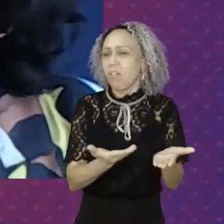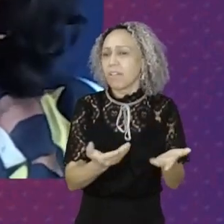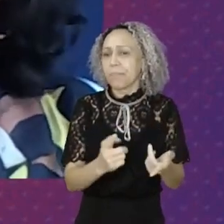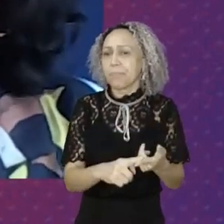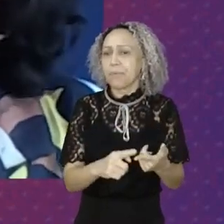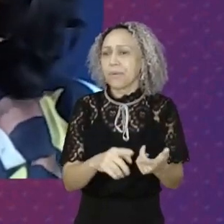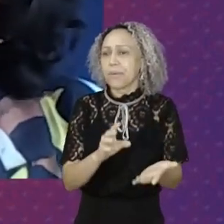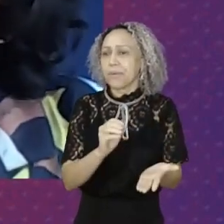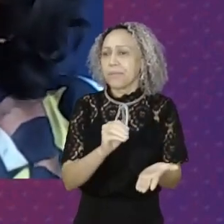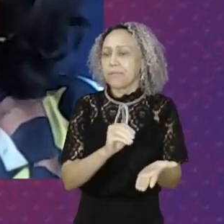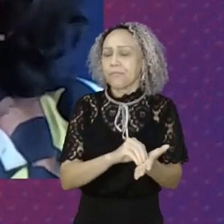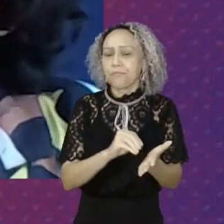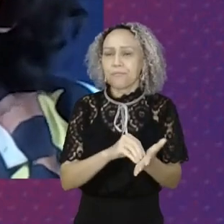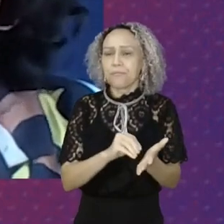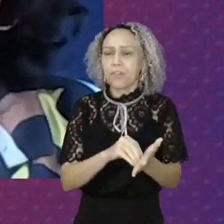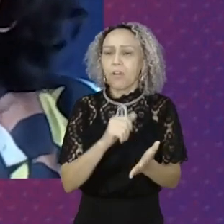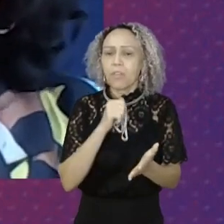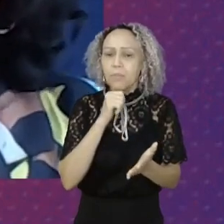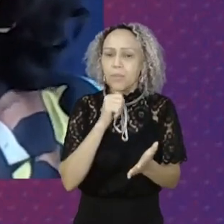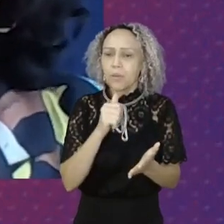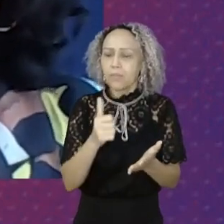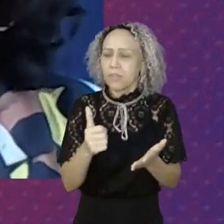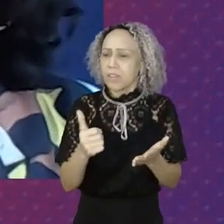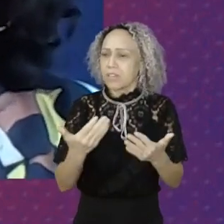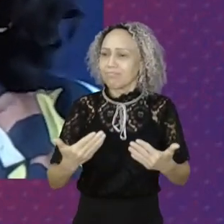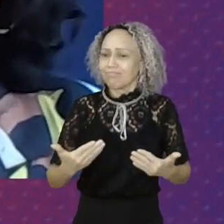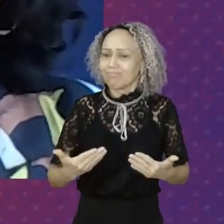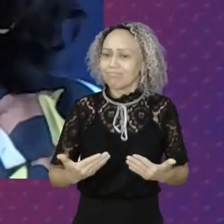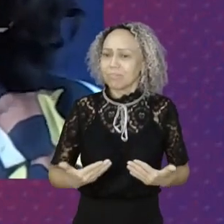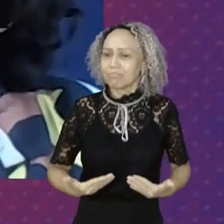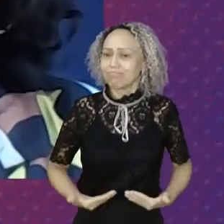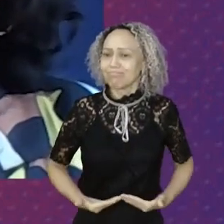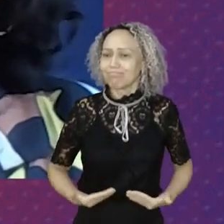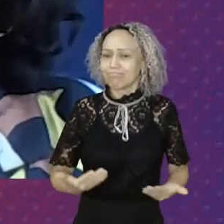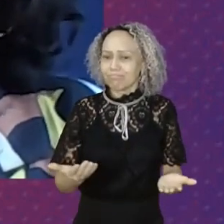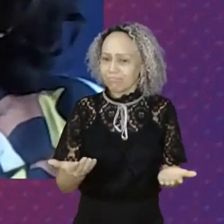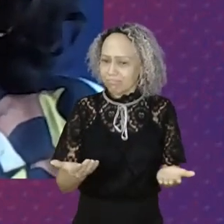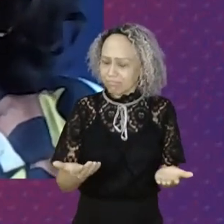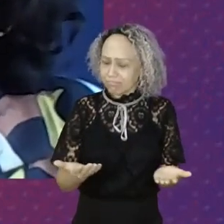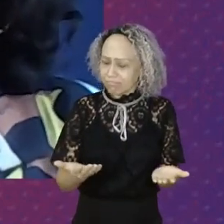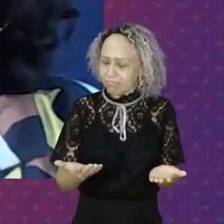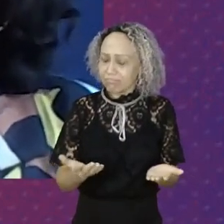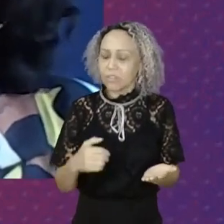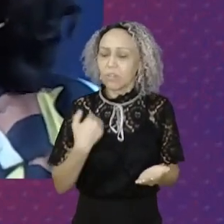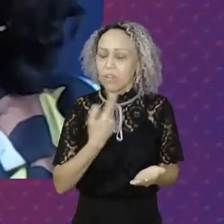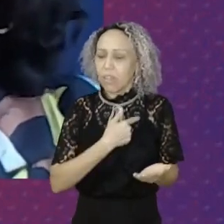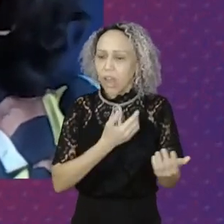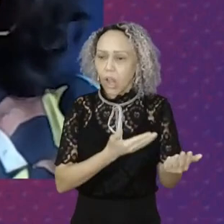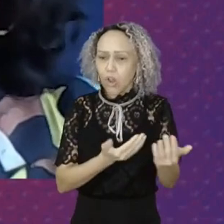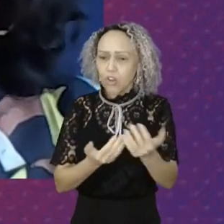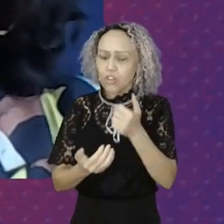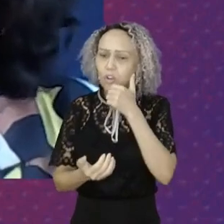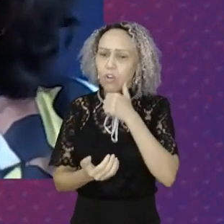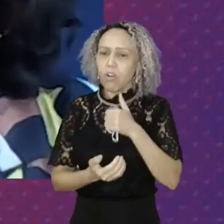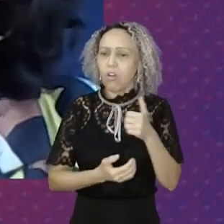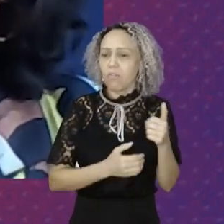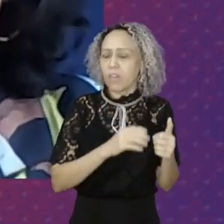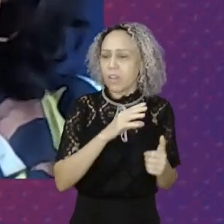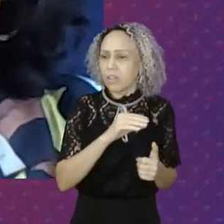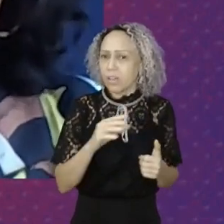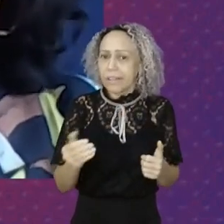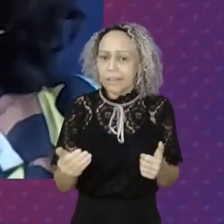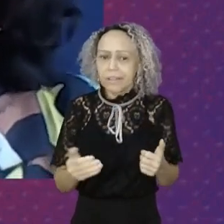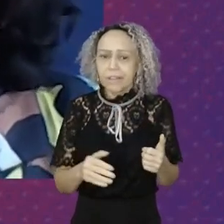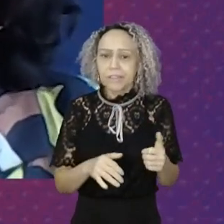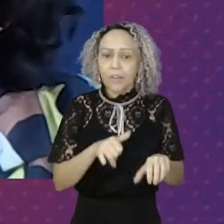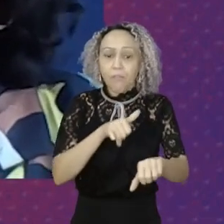é possível no país nós termos nossas jovens, nossas adolescentes não indo à escola por não ter